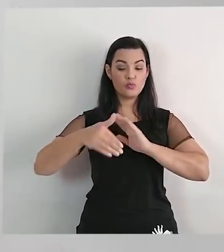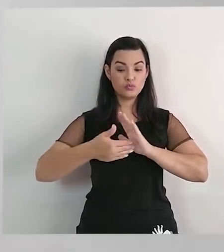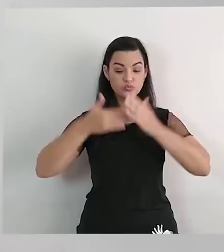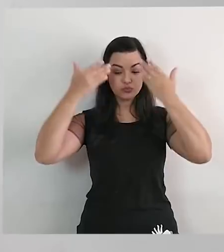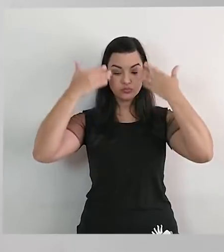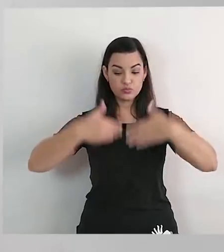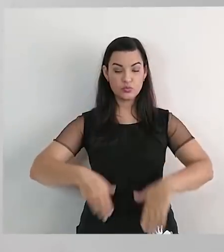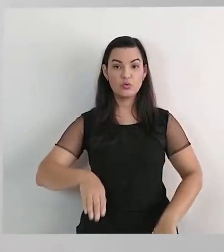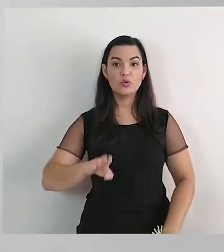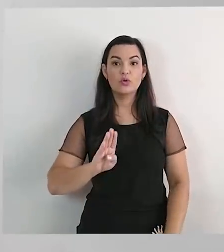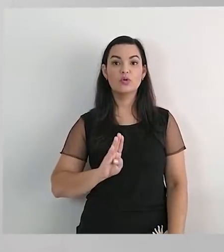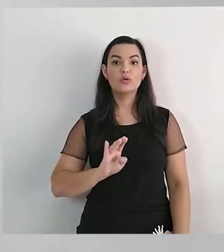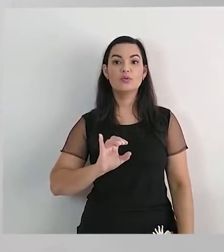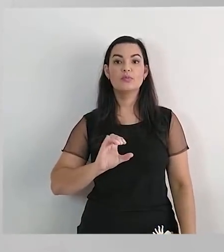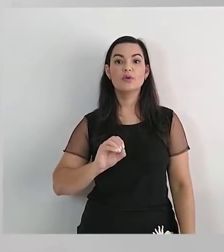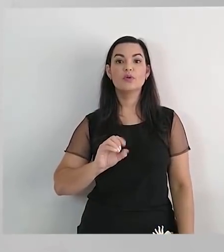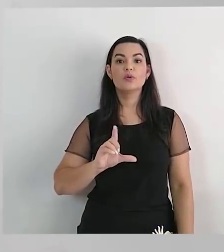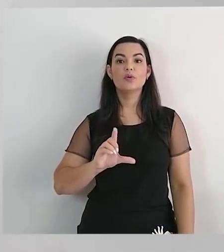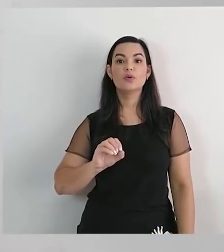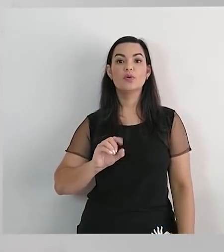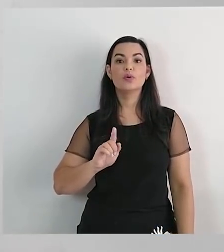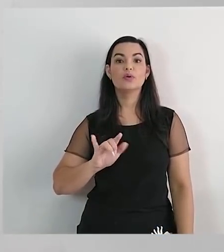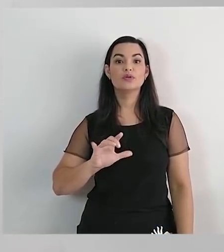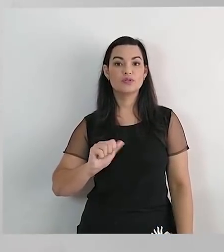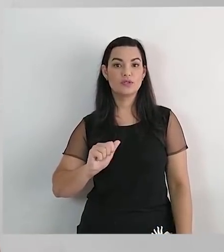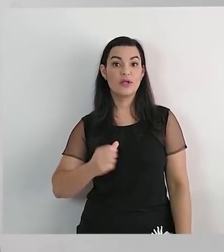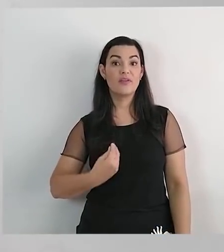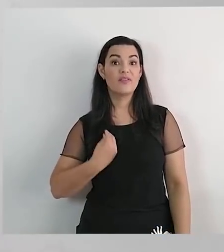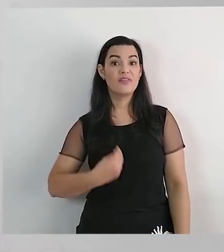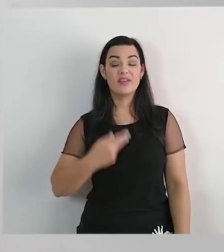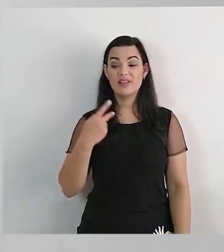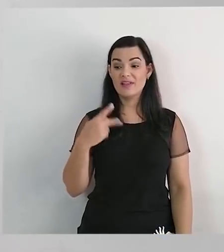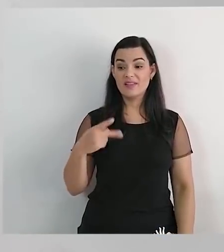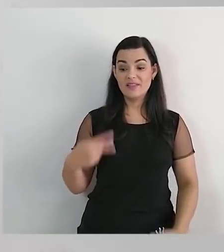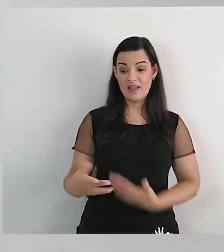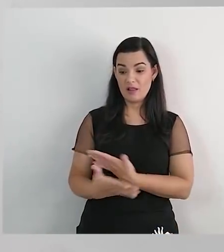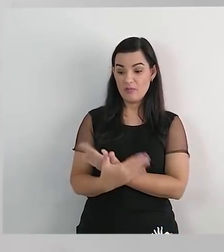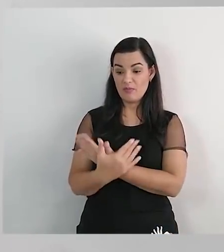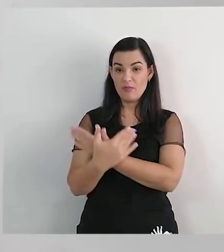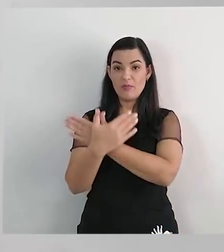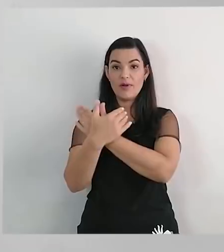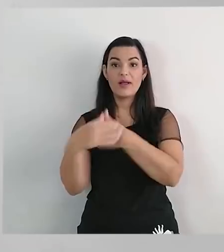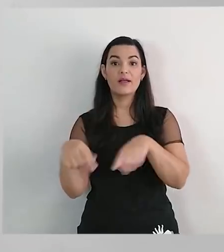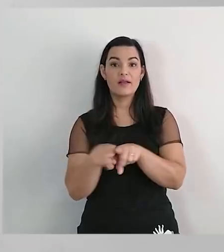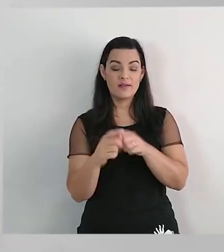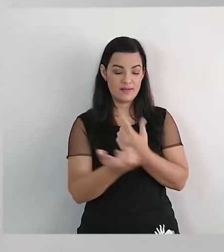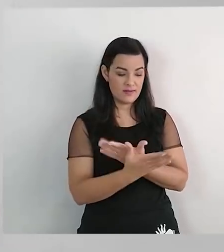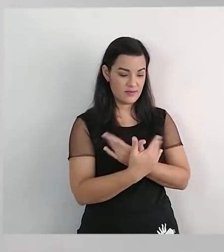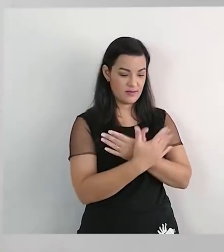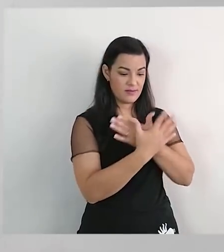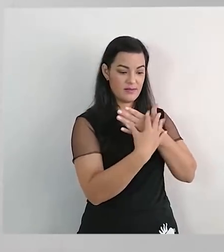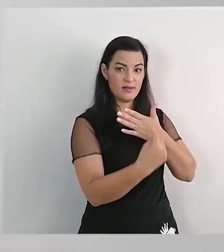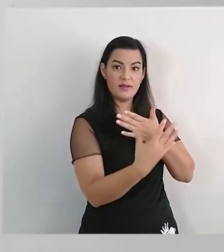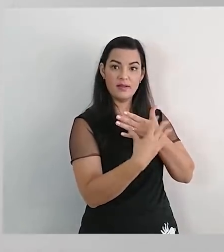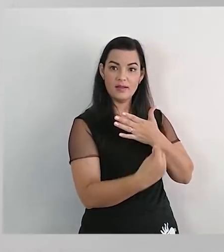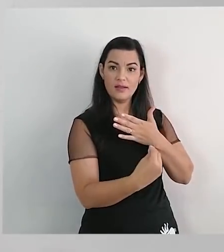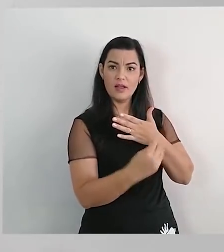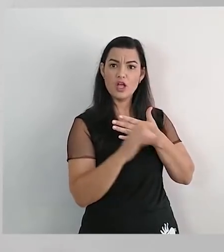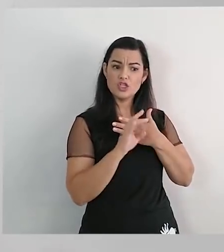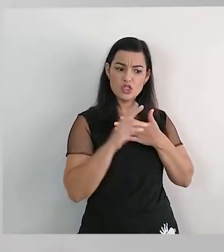o desenvolvimento das borboletas e mariposas. Não é só borboletas e mariposas que passam